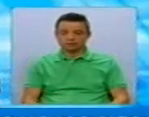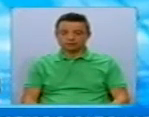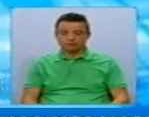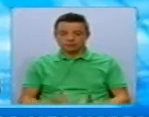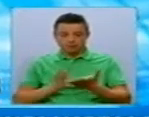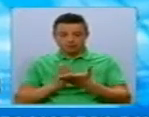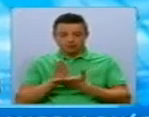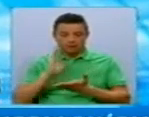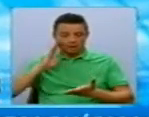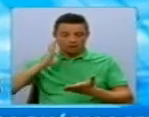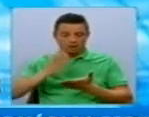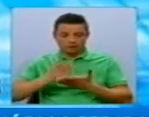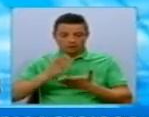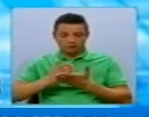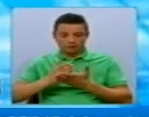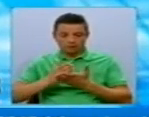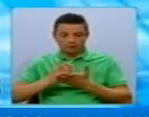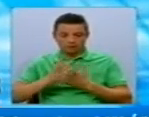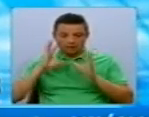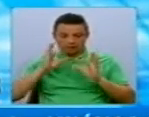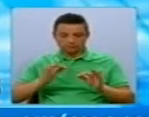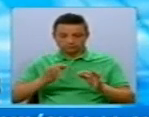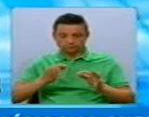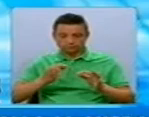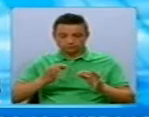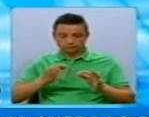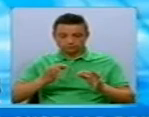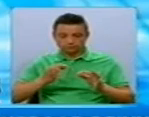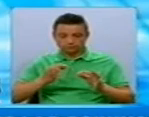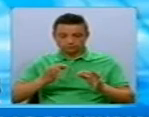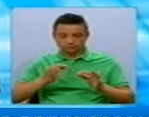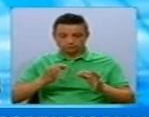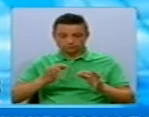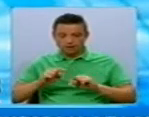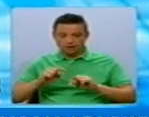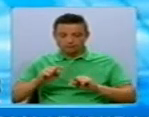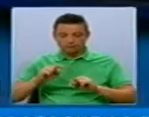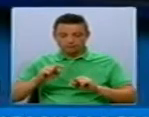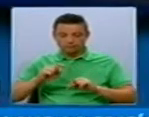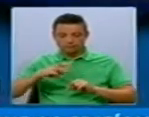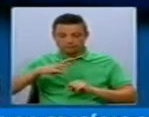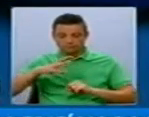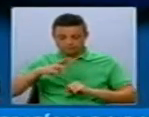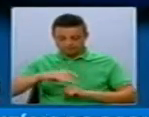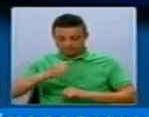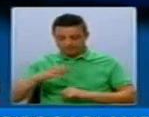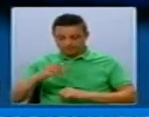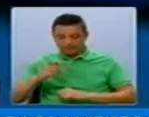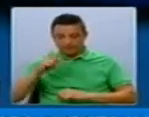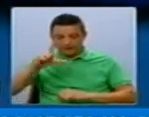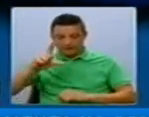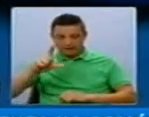Avançamos agora para a última fronteira. Partimos para a conversa com o coordenador da Sociedade Planetária, Miguel Gonçalves. Bom dia. Bom dia, Sandra. Fala-nos